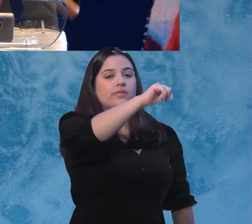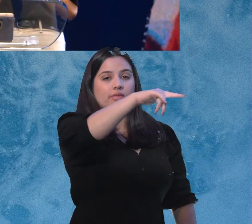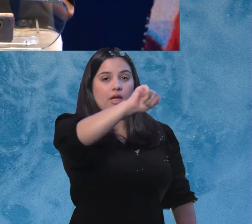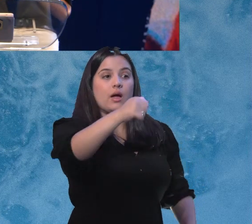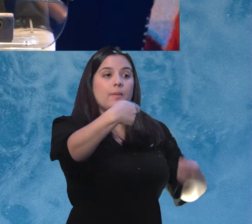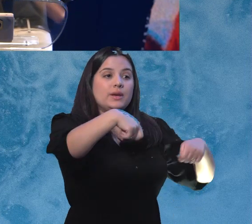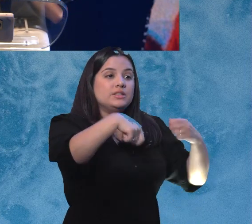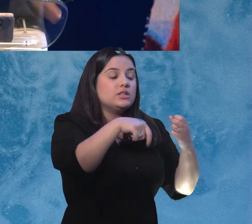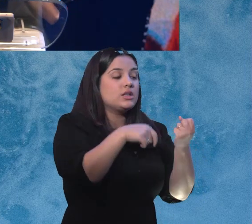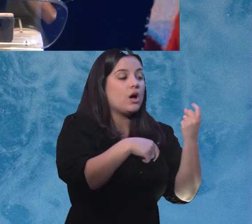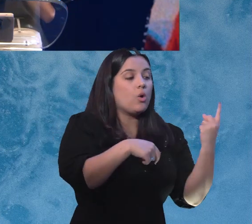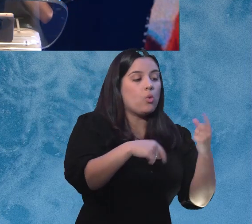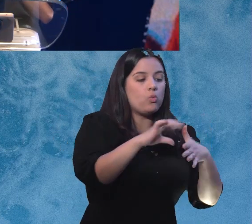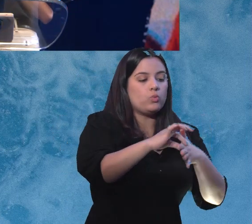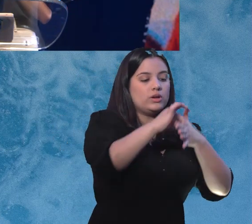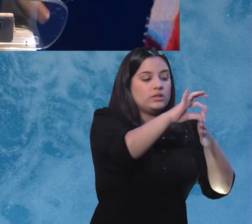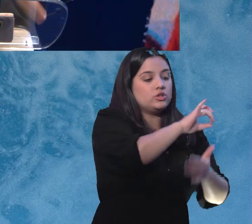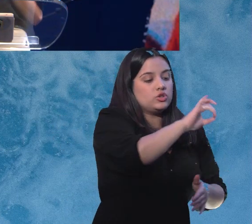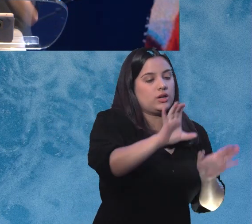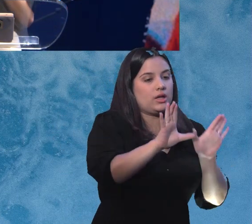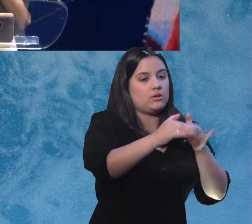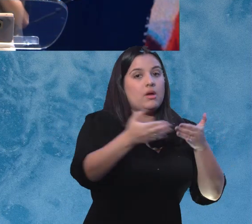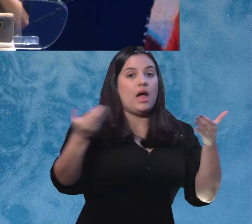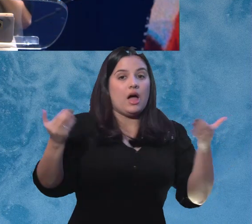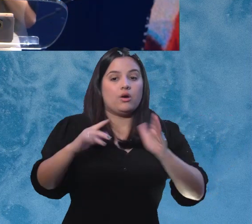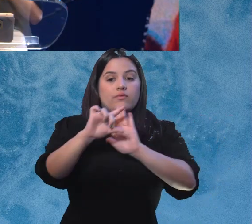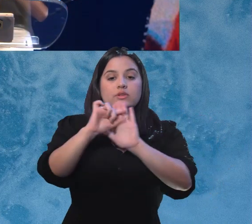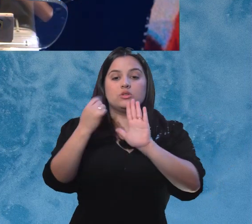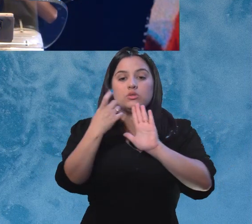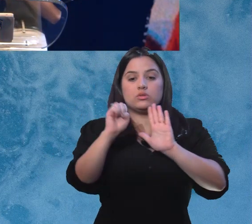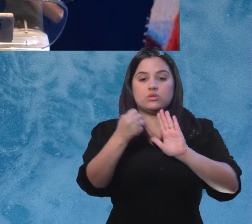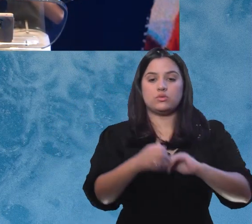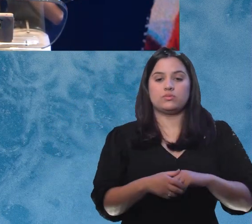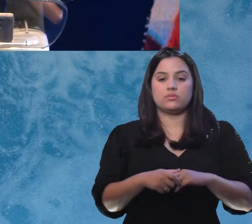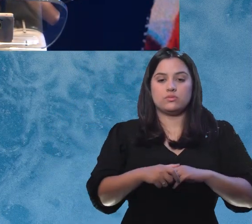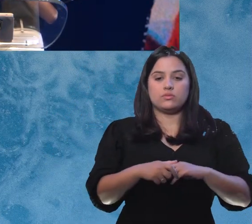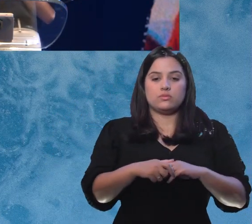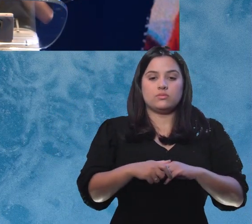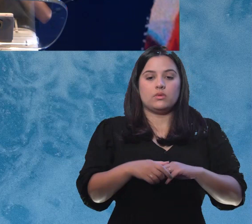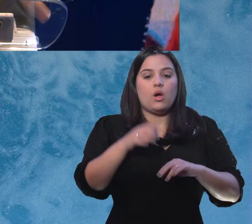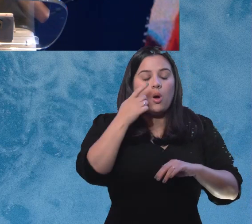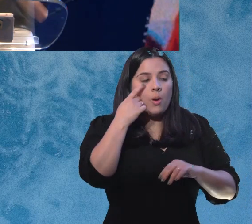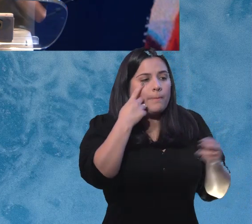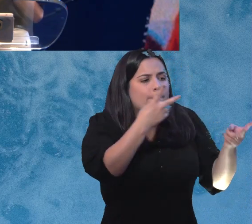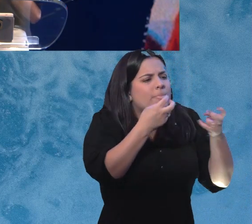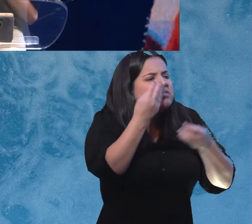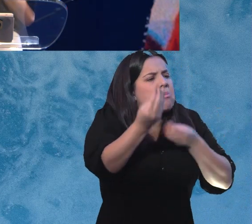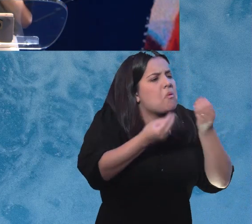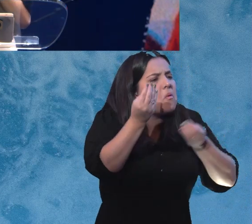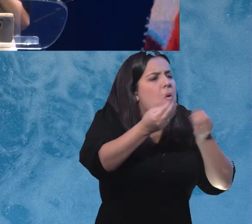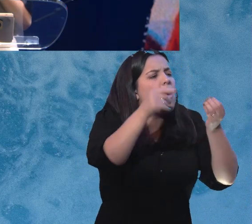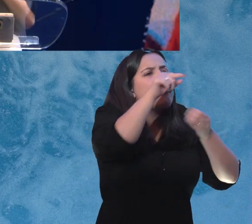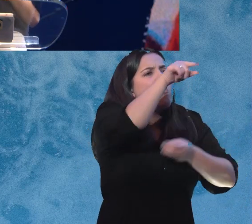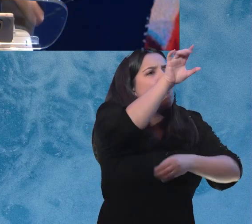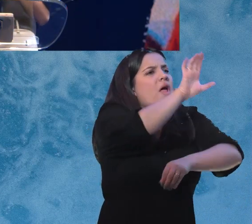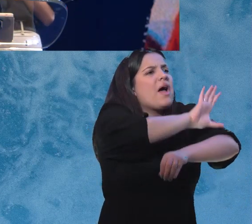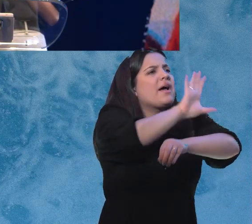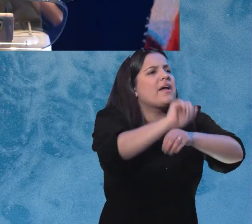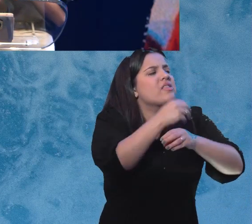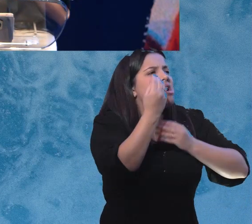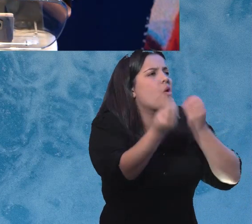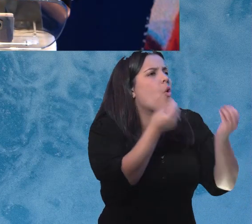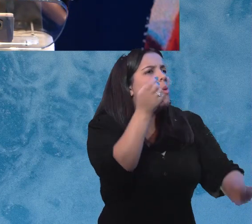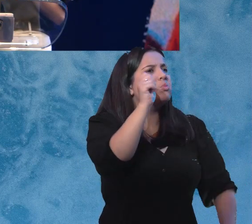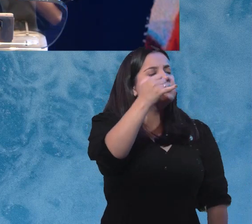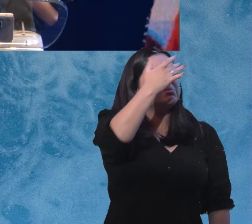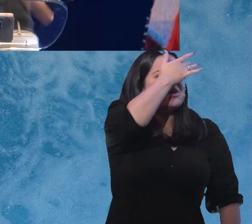seus antepassados. Agora eu vou pular para o versículo 18. Vejam como é a terra e descubram se os seus habitantes são fortes ou